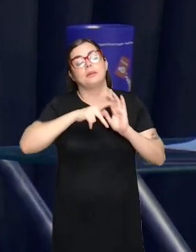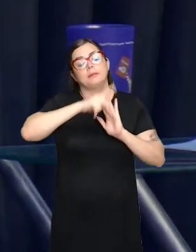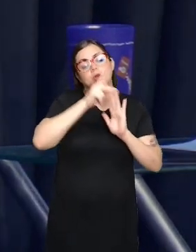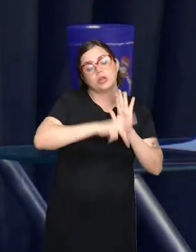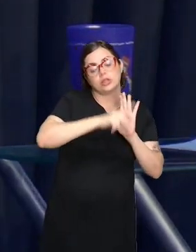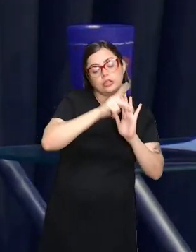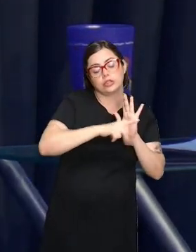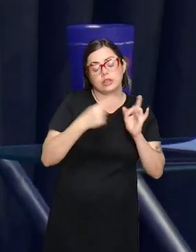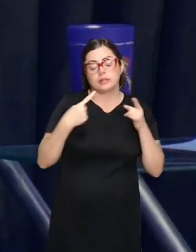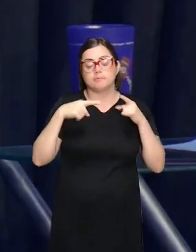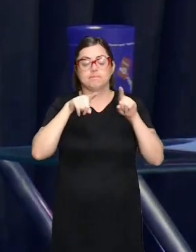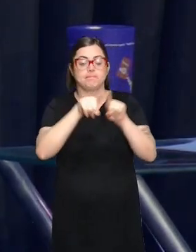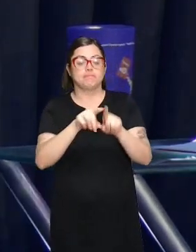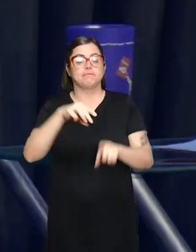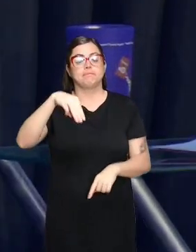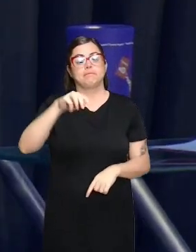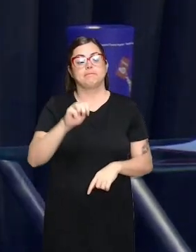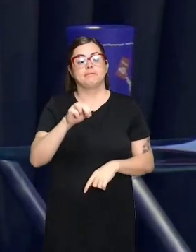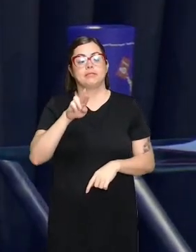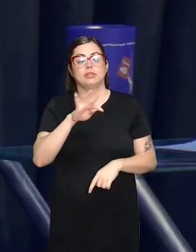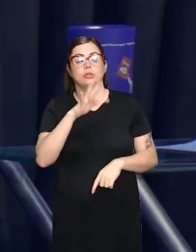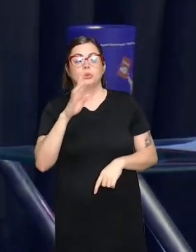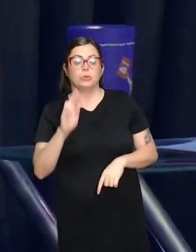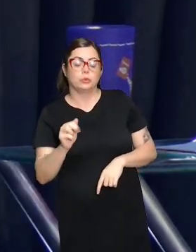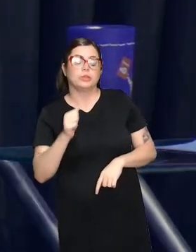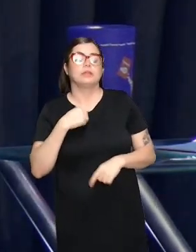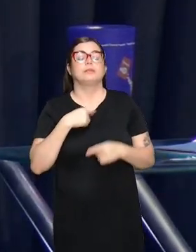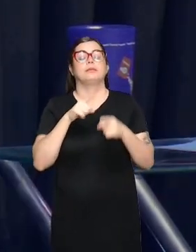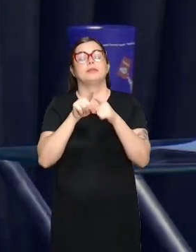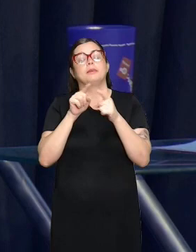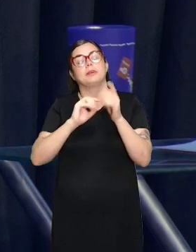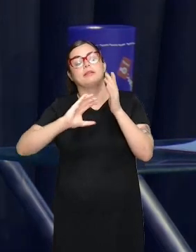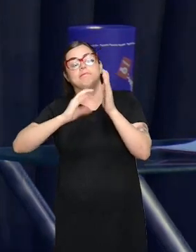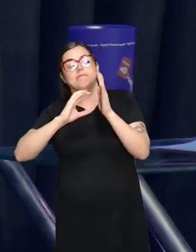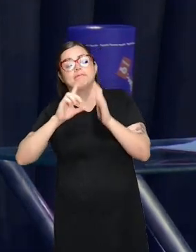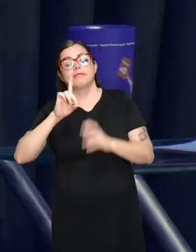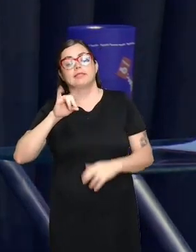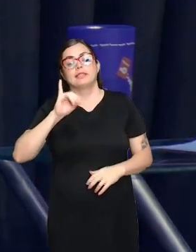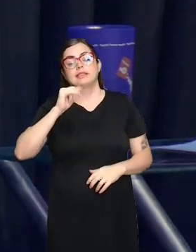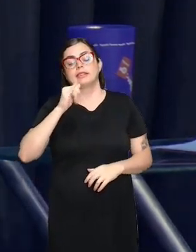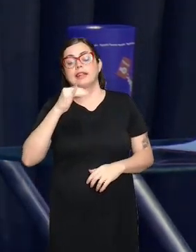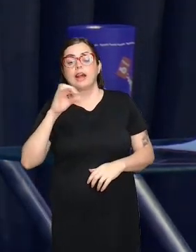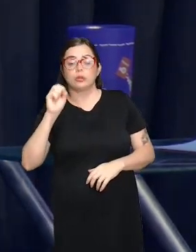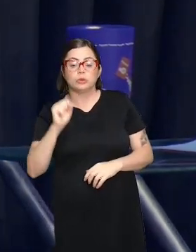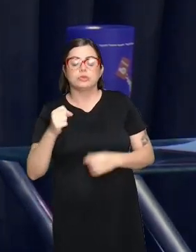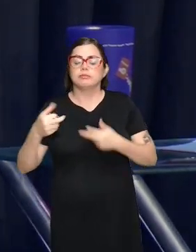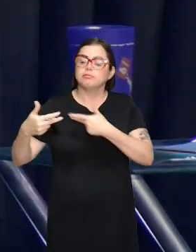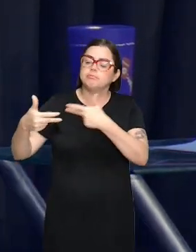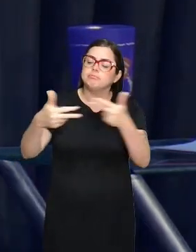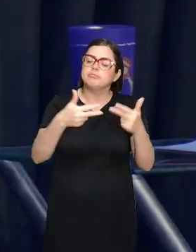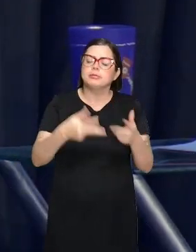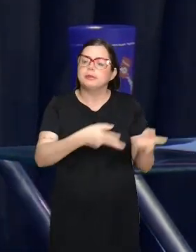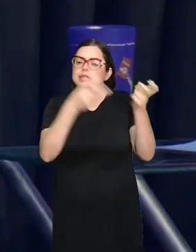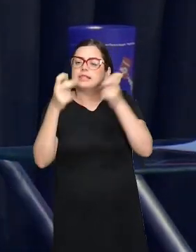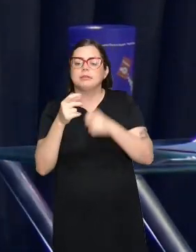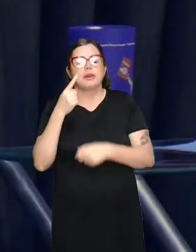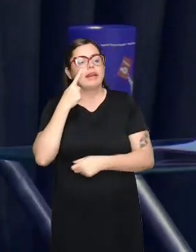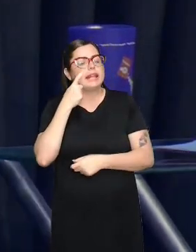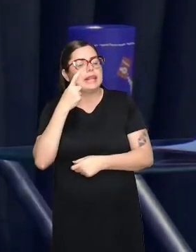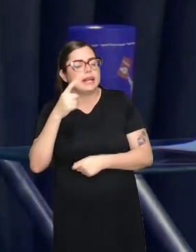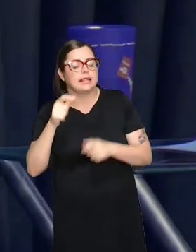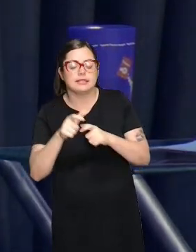parceria com a Mature, né, Cidadãos de Dados, com a ENDI, enfim. E a gente percebeu que o interesse é grande das pessoas, né,